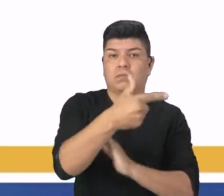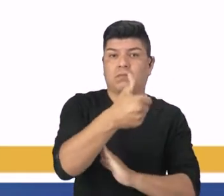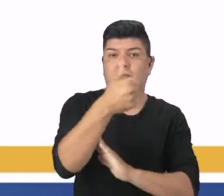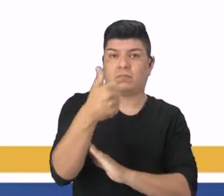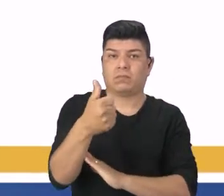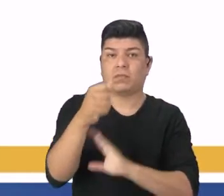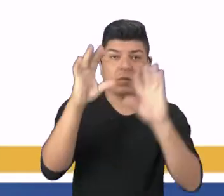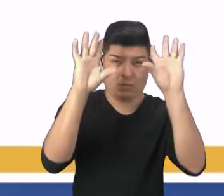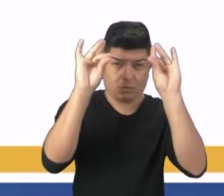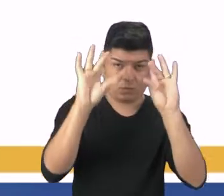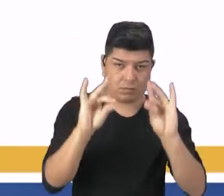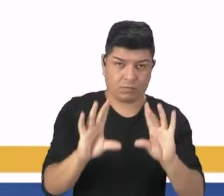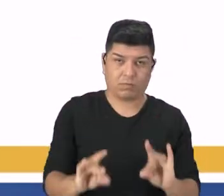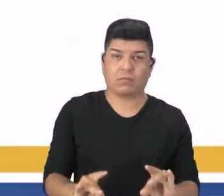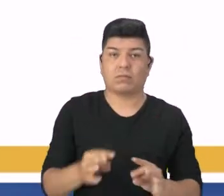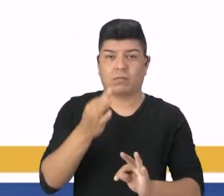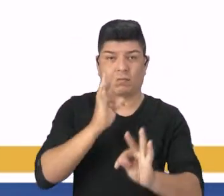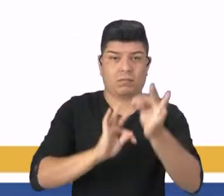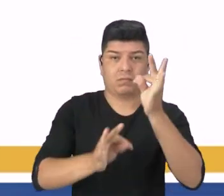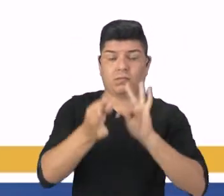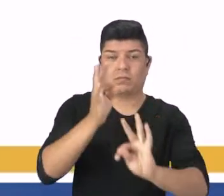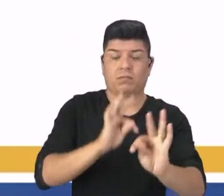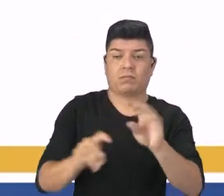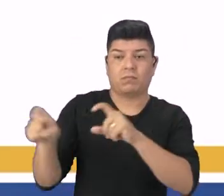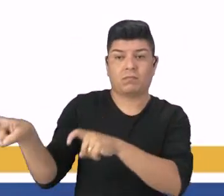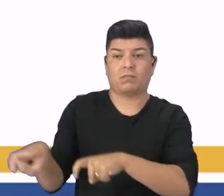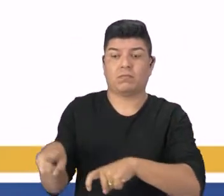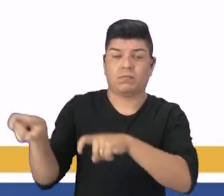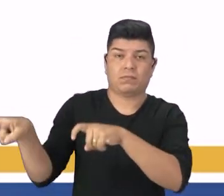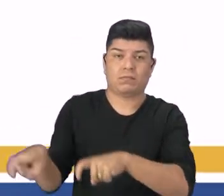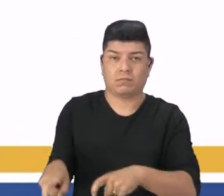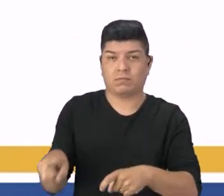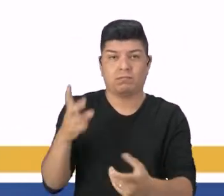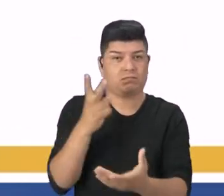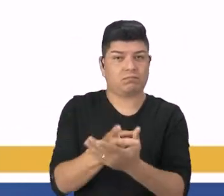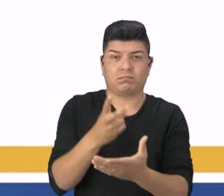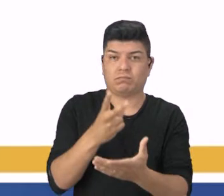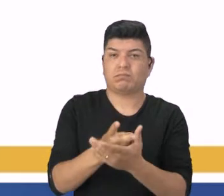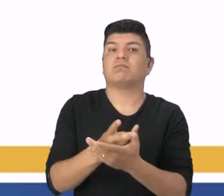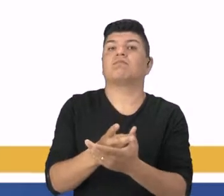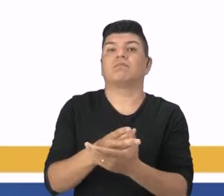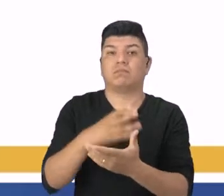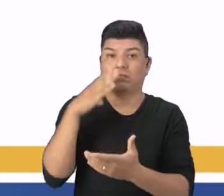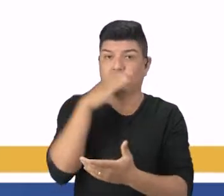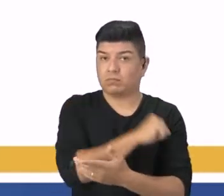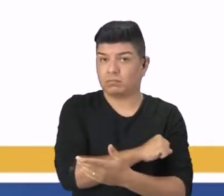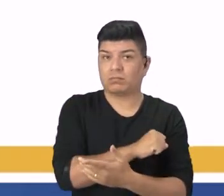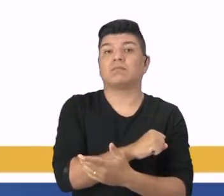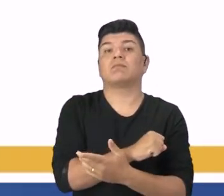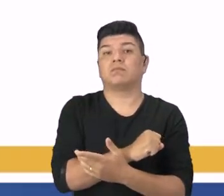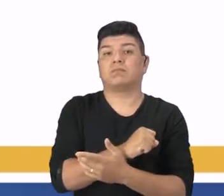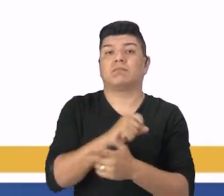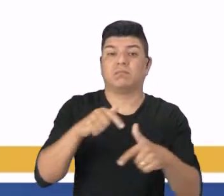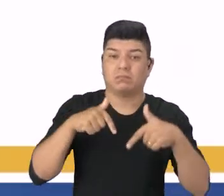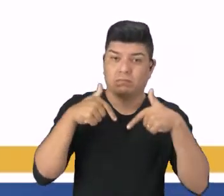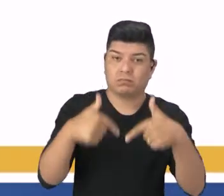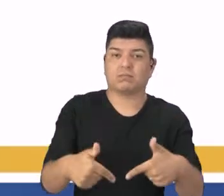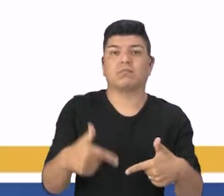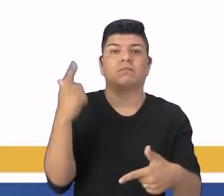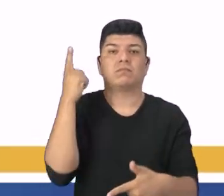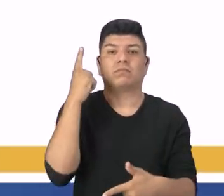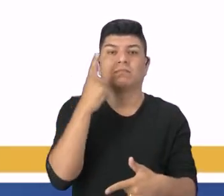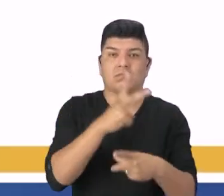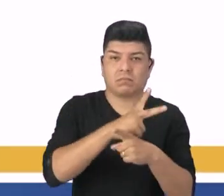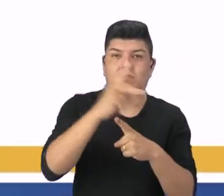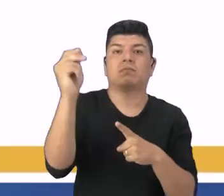detalhe disso aí, a tecnologia no campo trabalha a todo vapor para que esse desafio seja